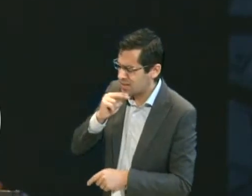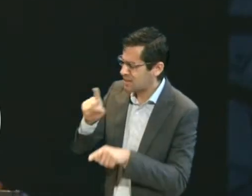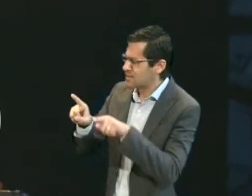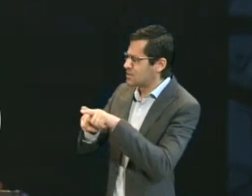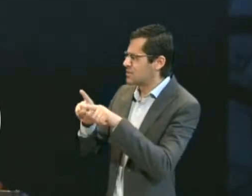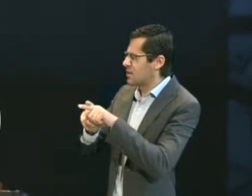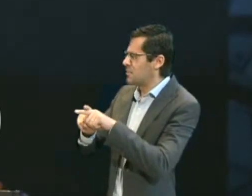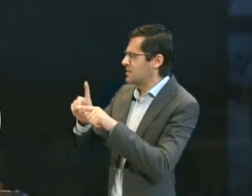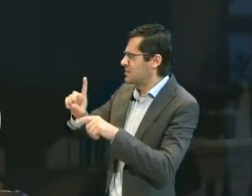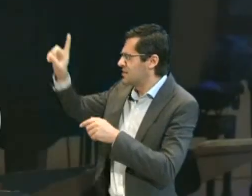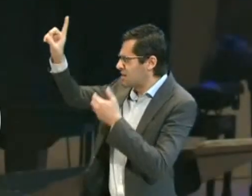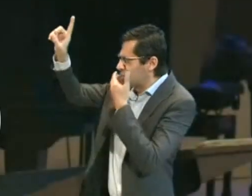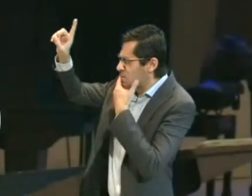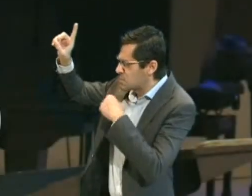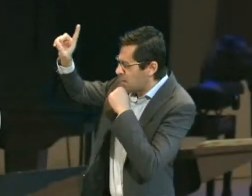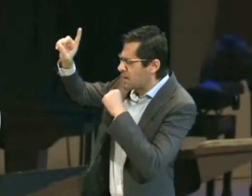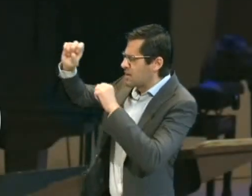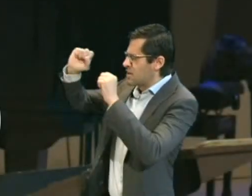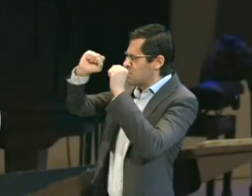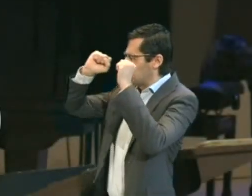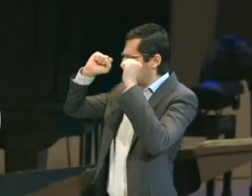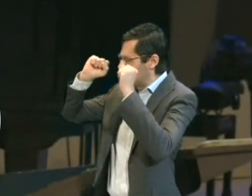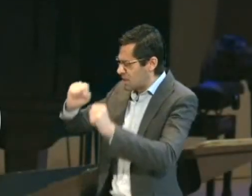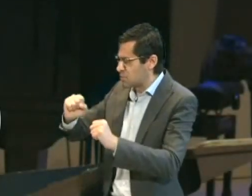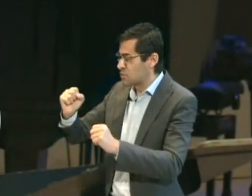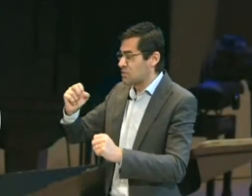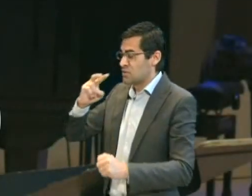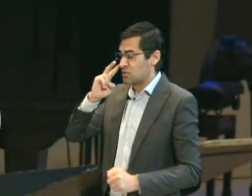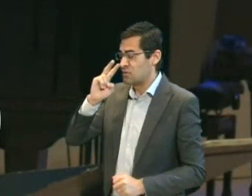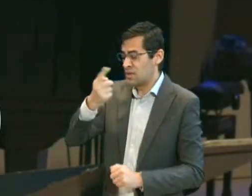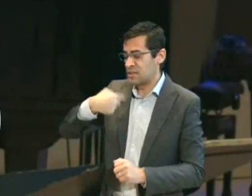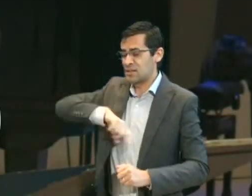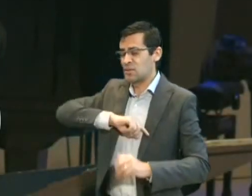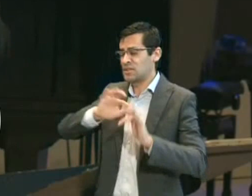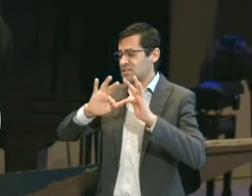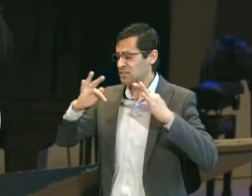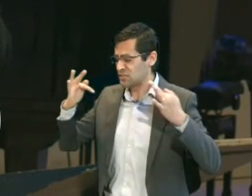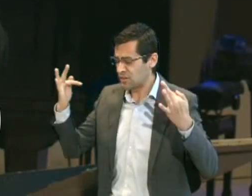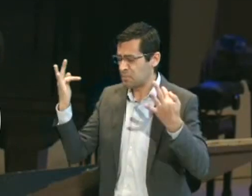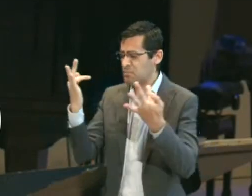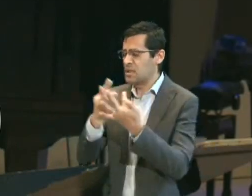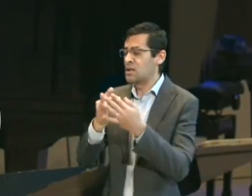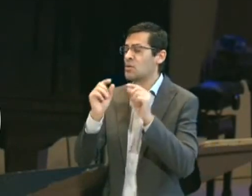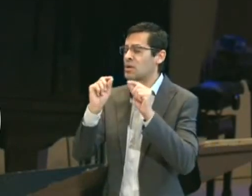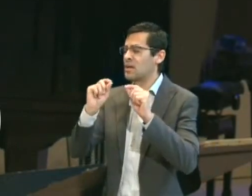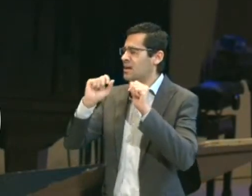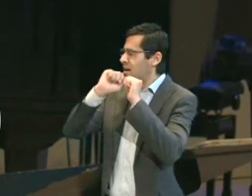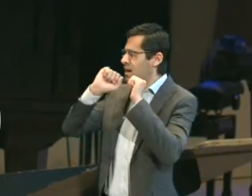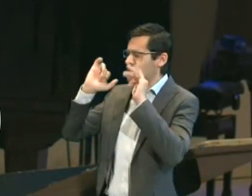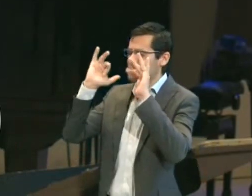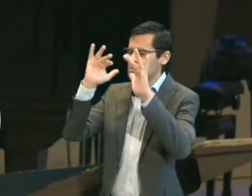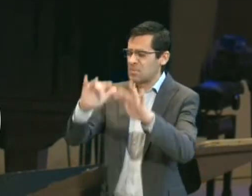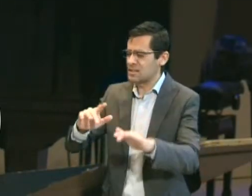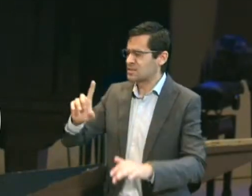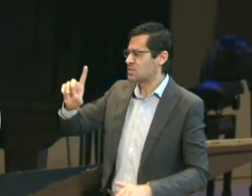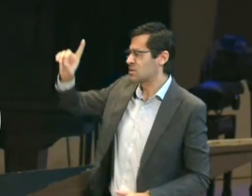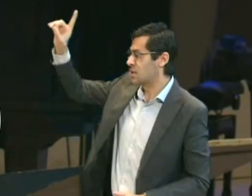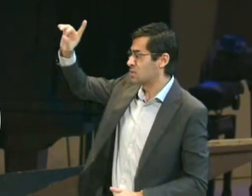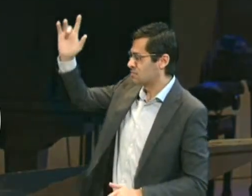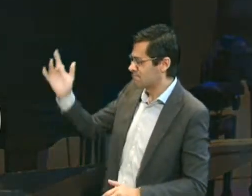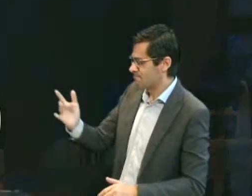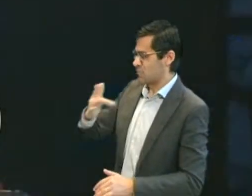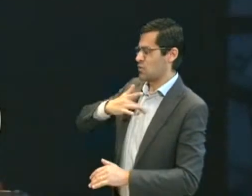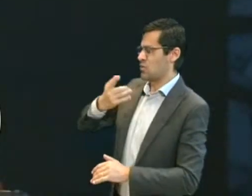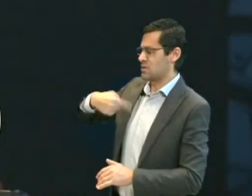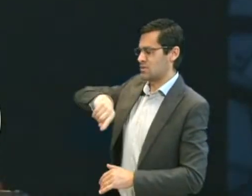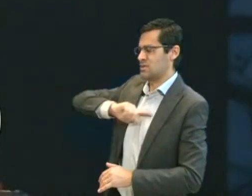abençoados. Pai, que possamos ver nos nossos as marcas da bênção de Deus que tocou as nossas